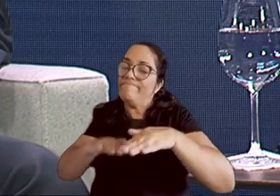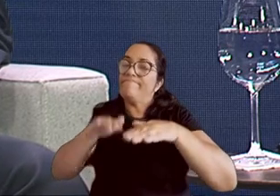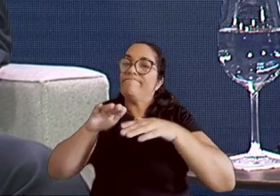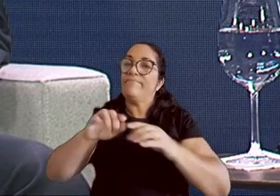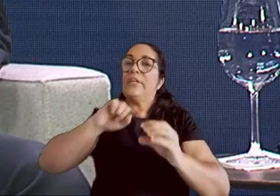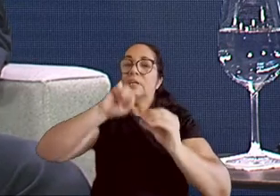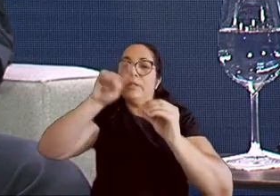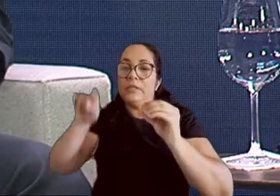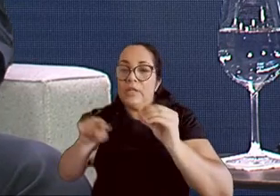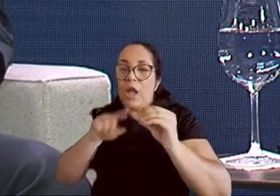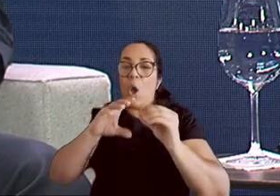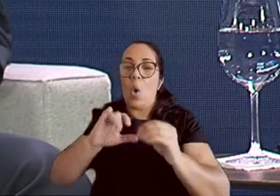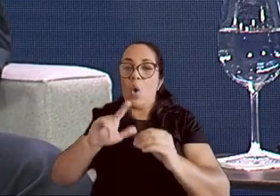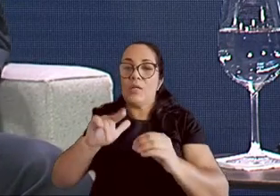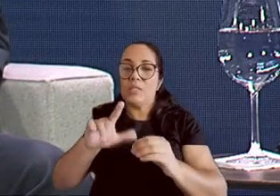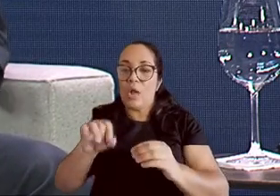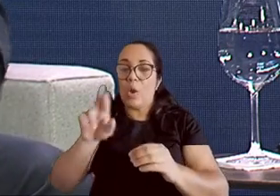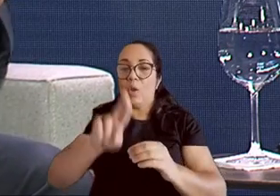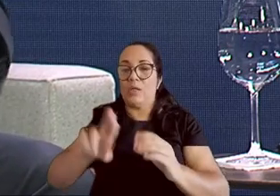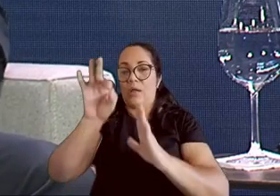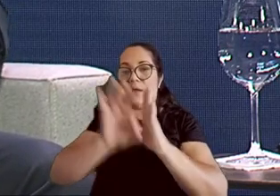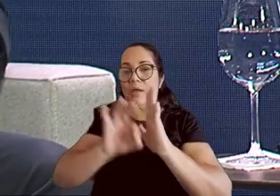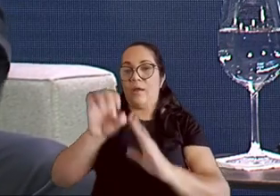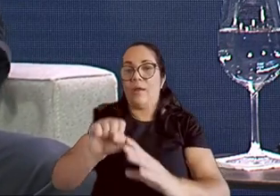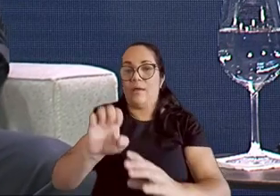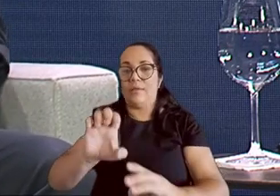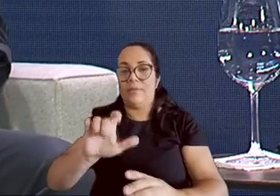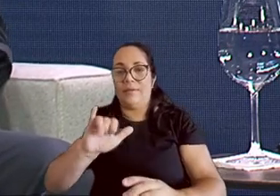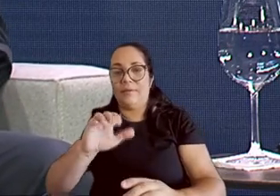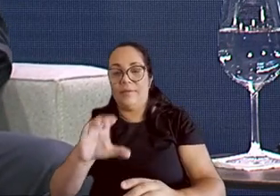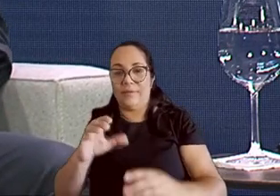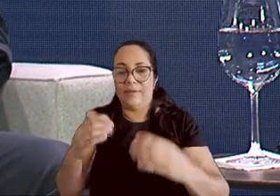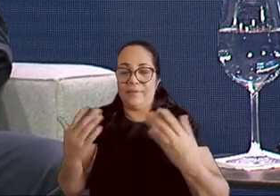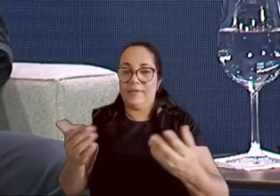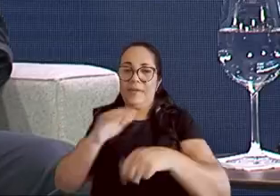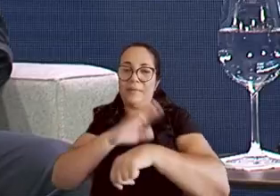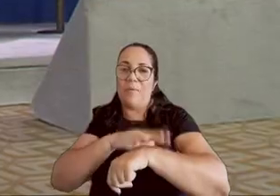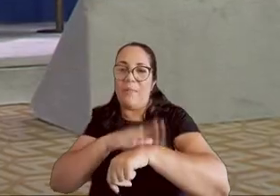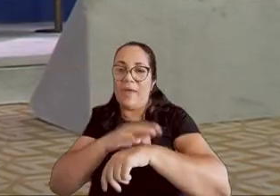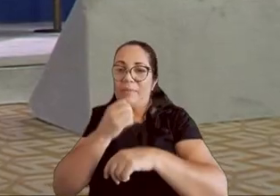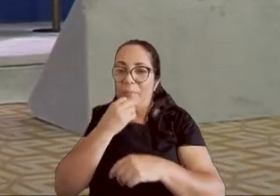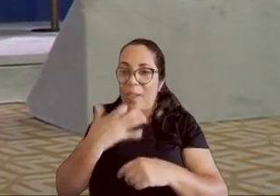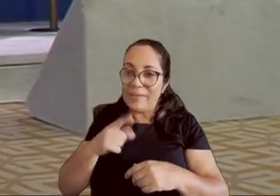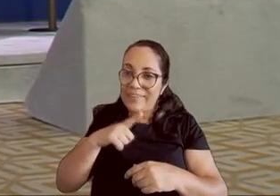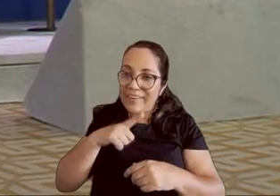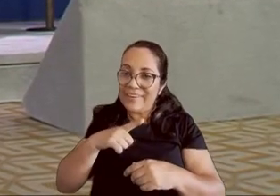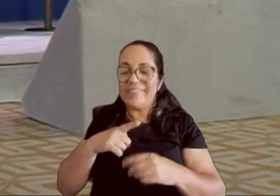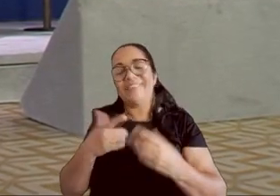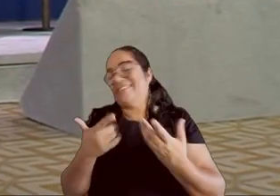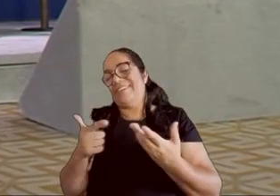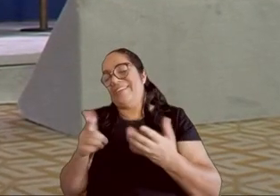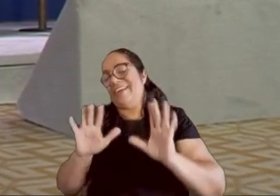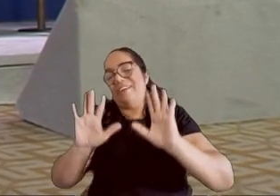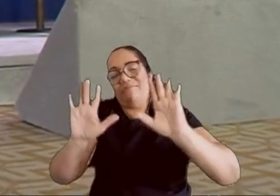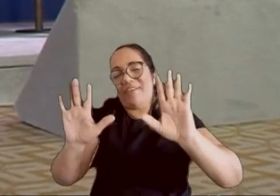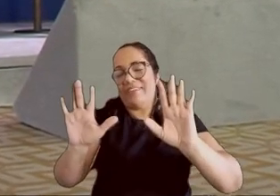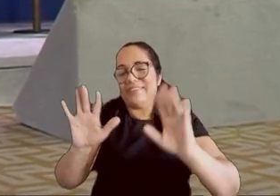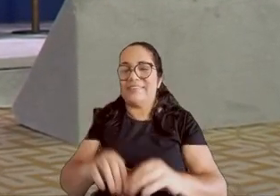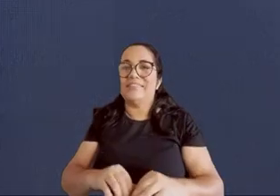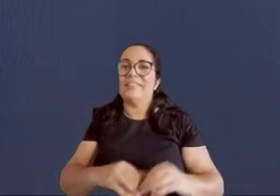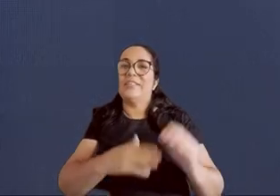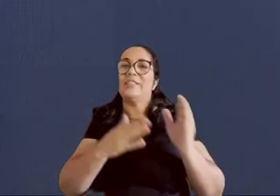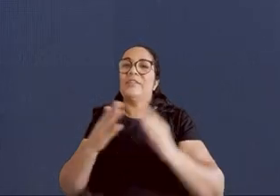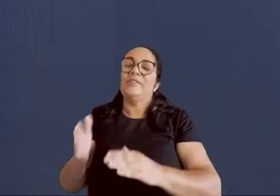Então acho que a gente tá num bom momento para nunca é um bom momento né mas eu acho que nesse ponto que você comentou o teu principal